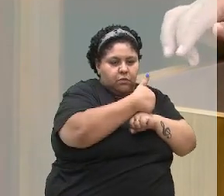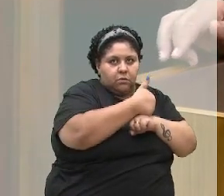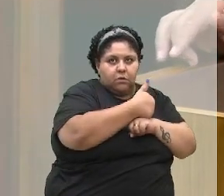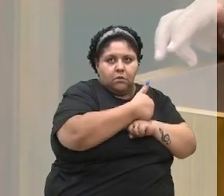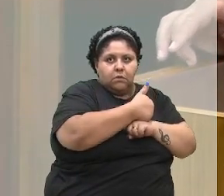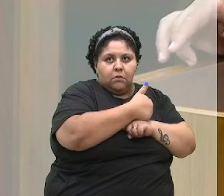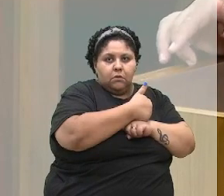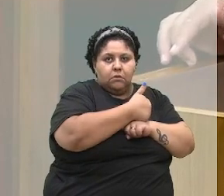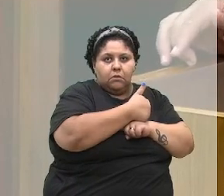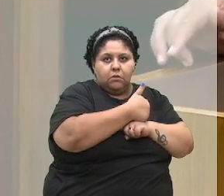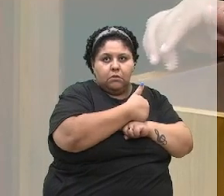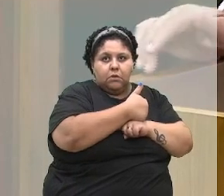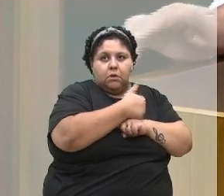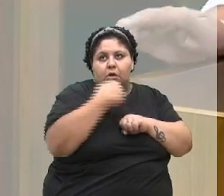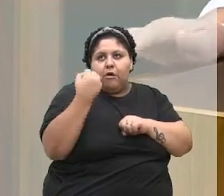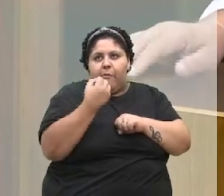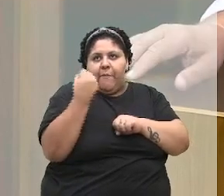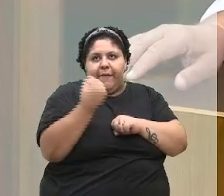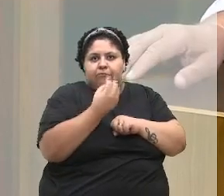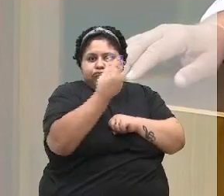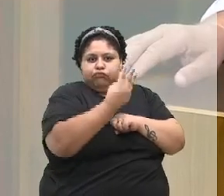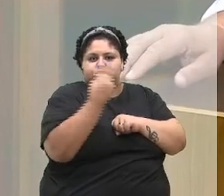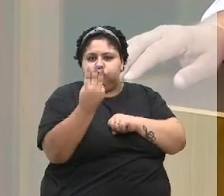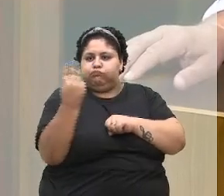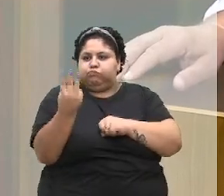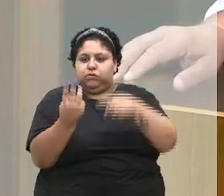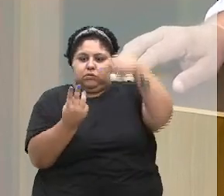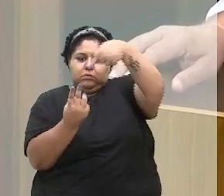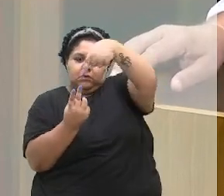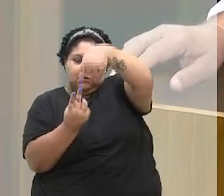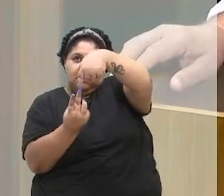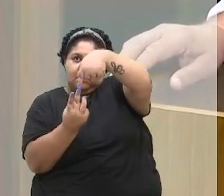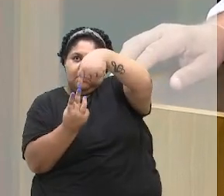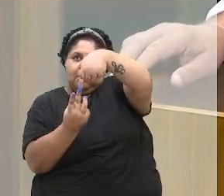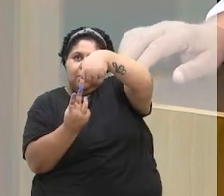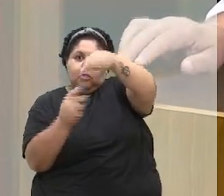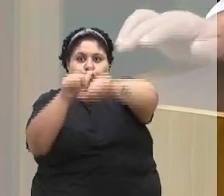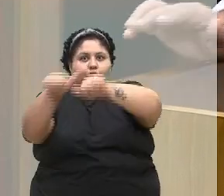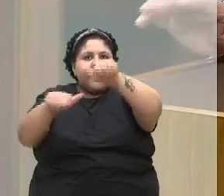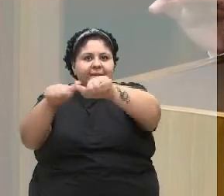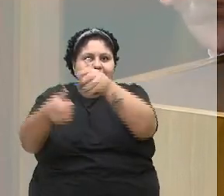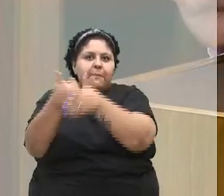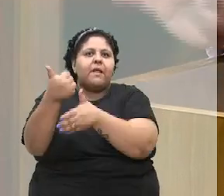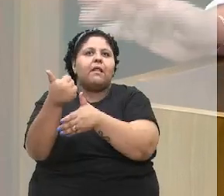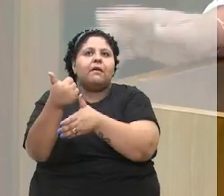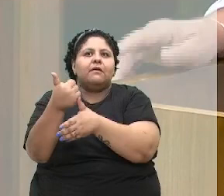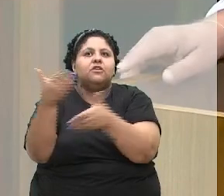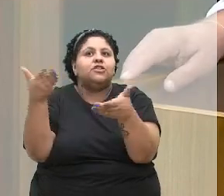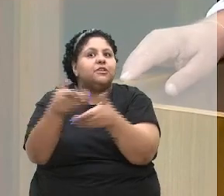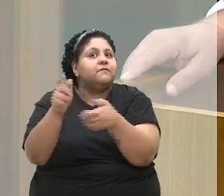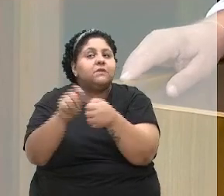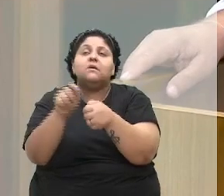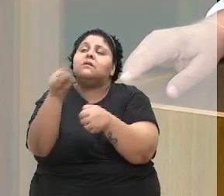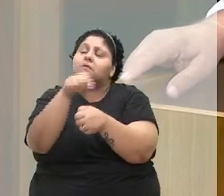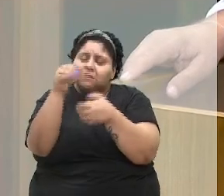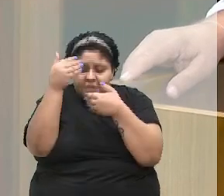a do meio, no mínimo. Nós estávamos pedindo isso. E foi feito isso. Isso a gente agradece.